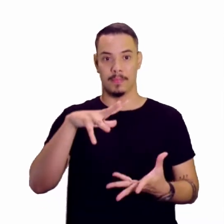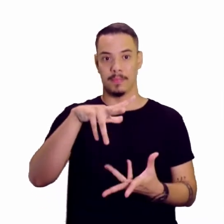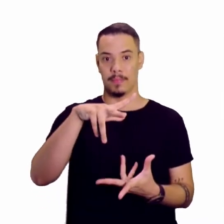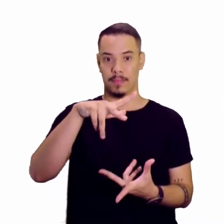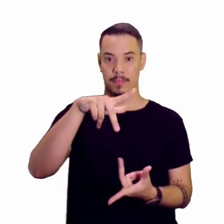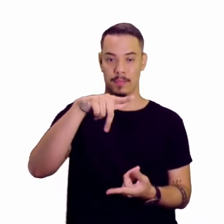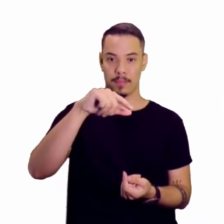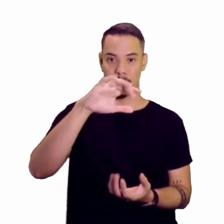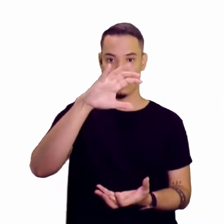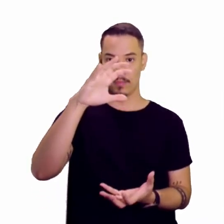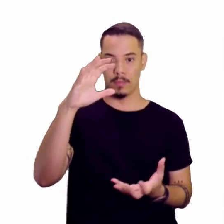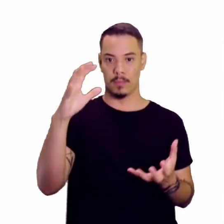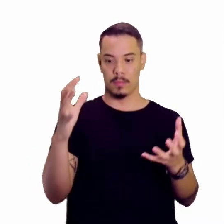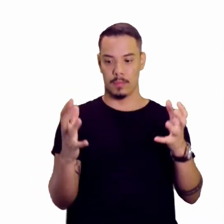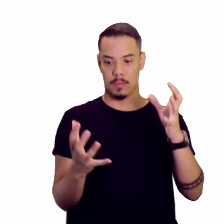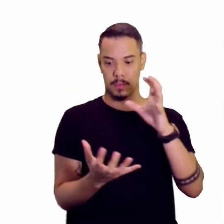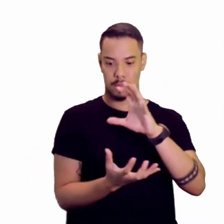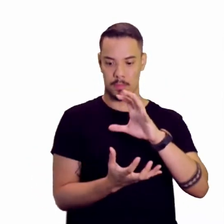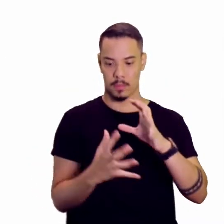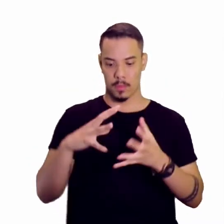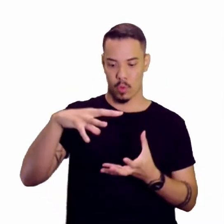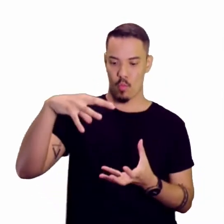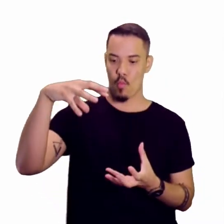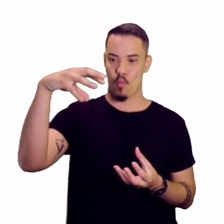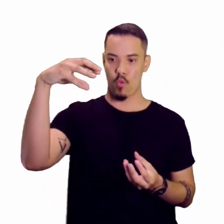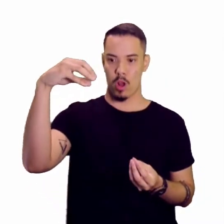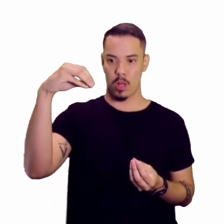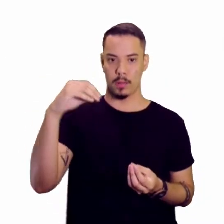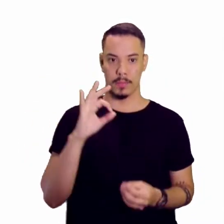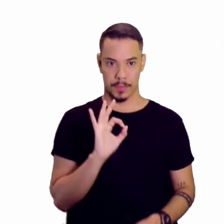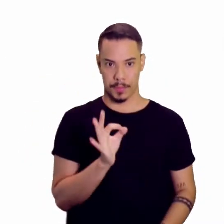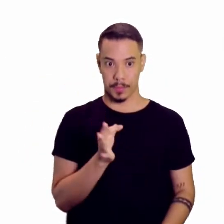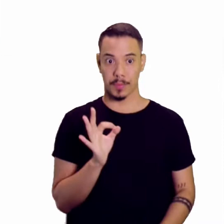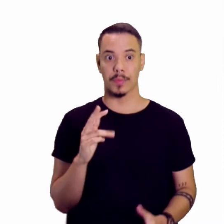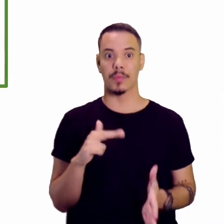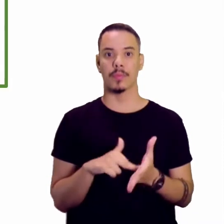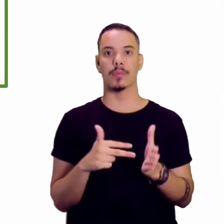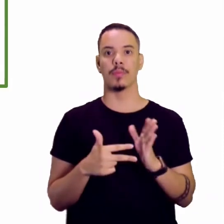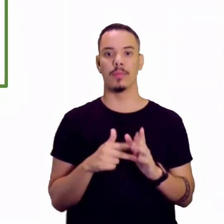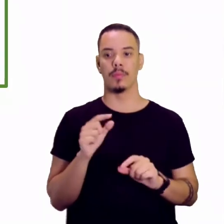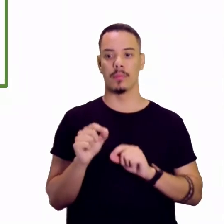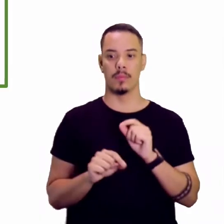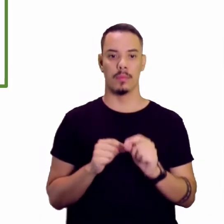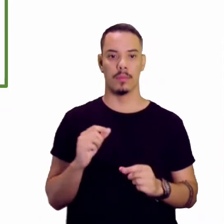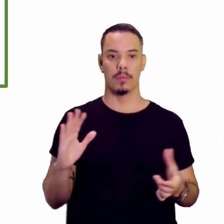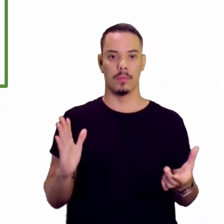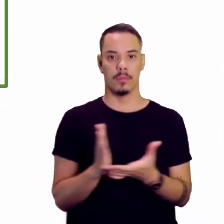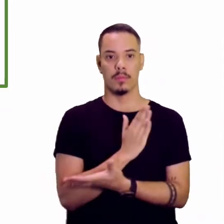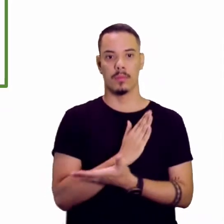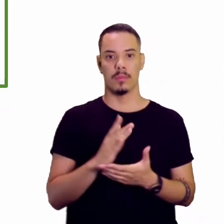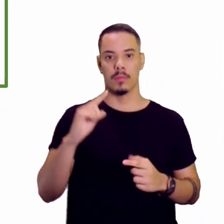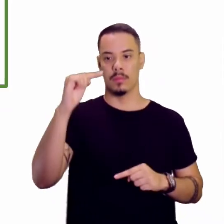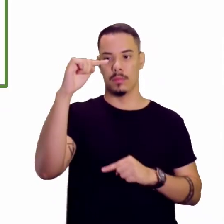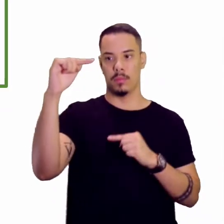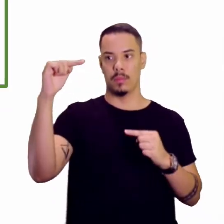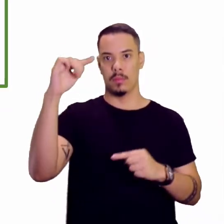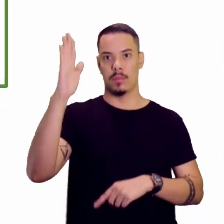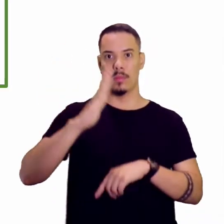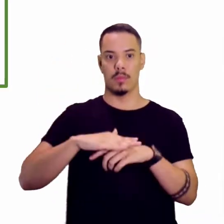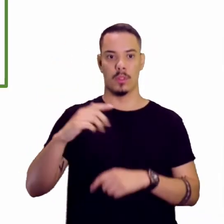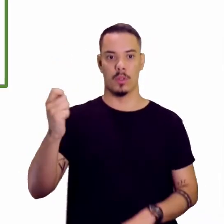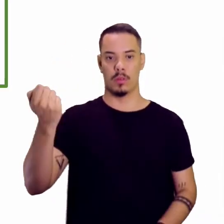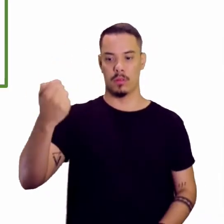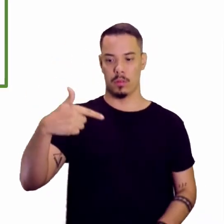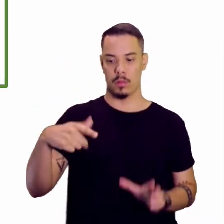esférica, né? Então, quer dizer, ela é um pouco alongada. Isso quer dizer que do centro da Terra os polos estão mais distantes do que o próprio